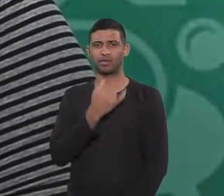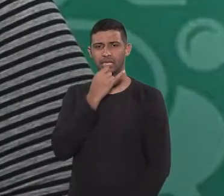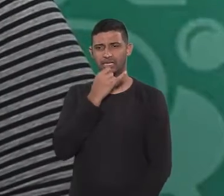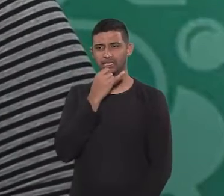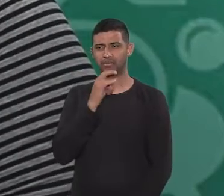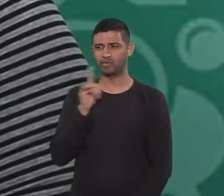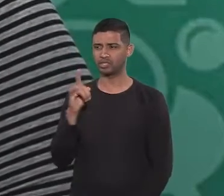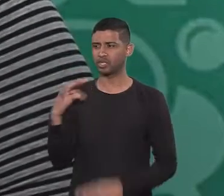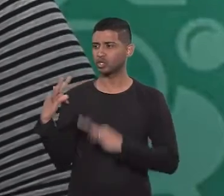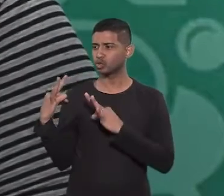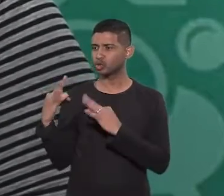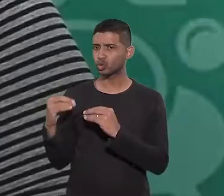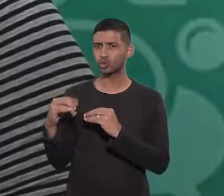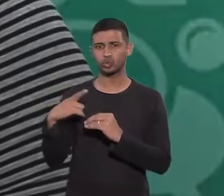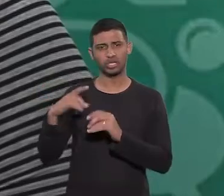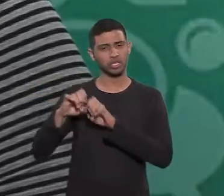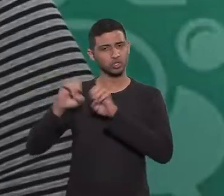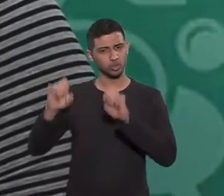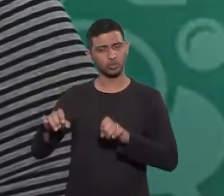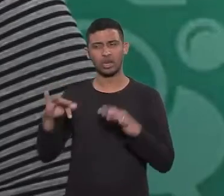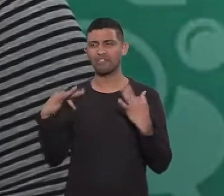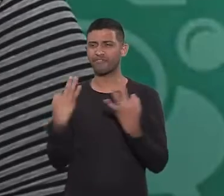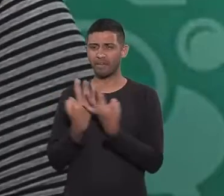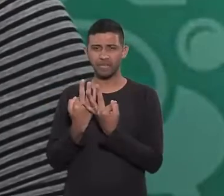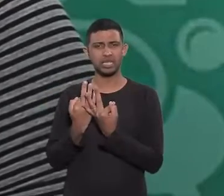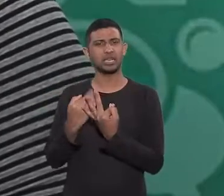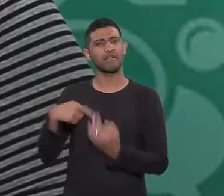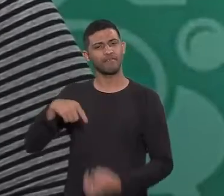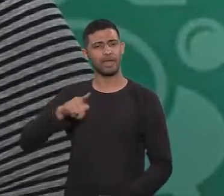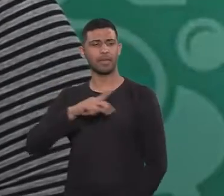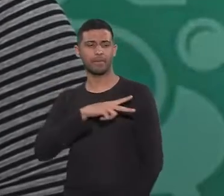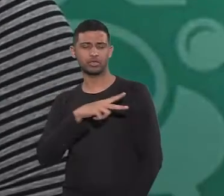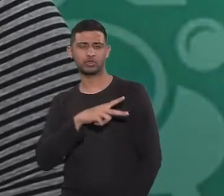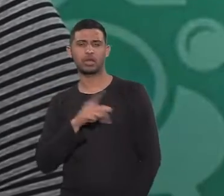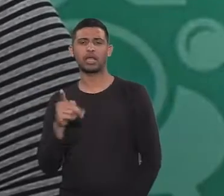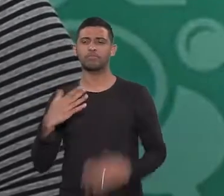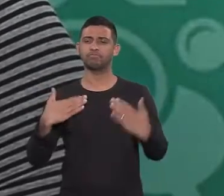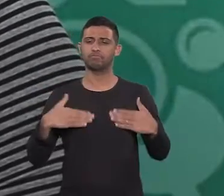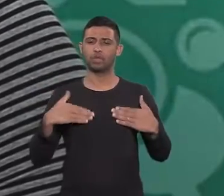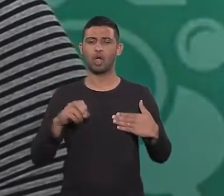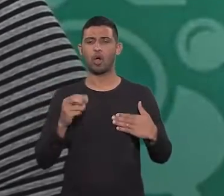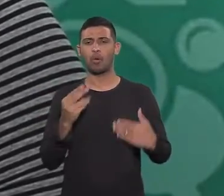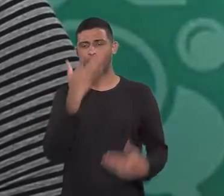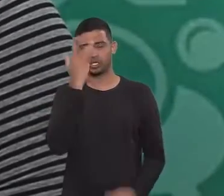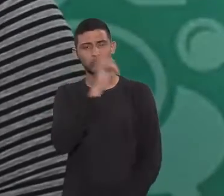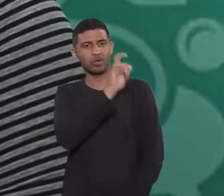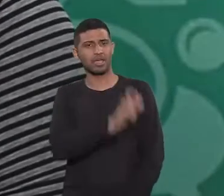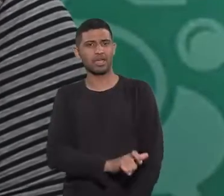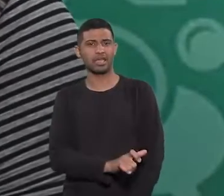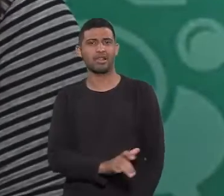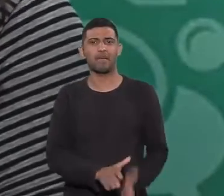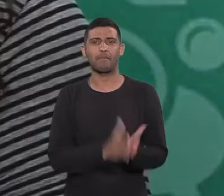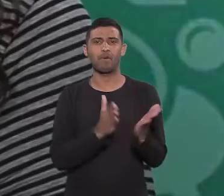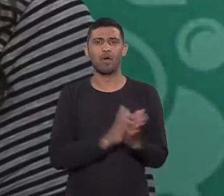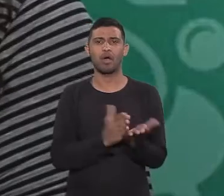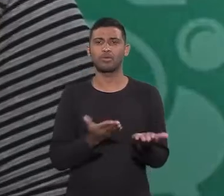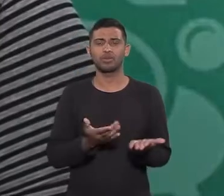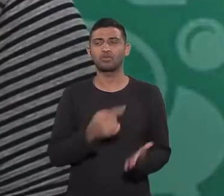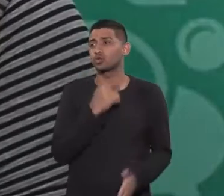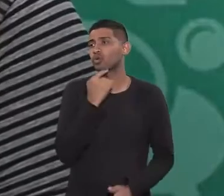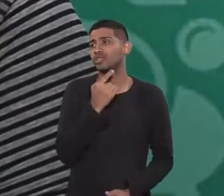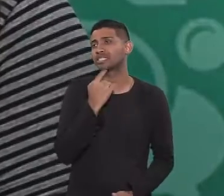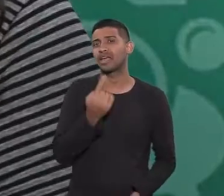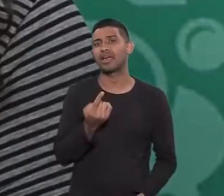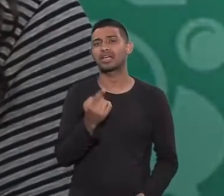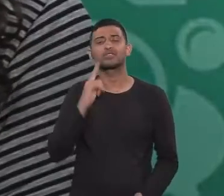colocou. É completamente diferente. Você é uma pessoa que vem com toda uma estrutura que te permite fazer aquele momento com tranquilidade. Você ser alguém que talvez aquele seja o